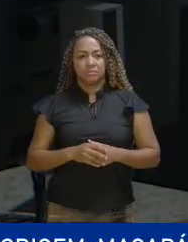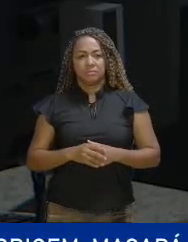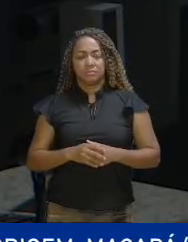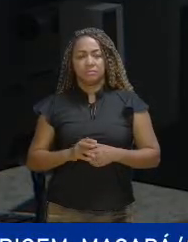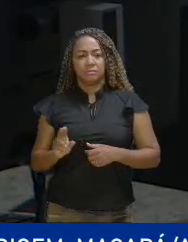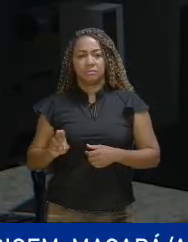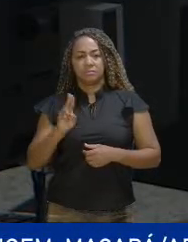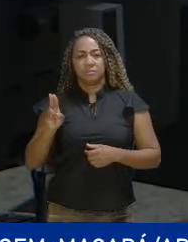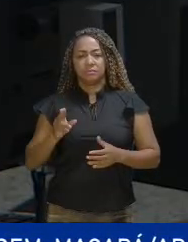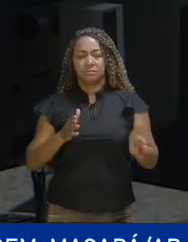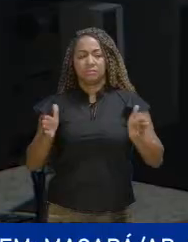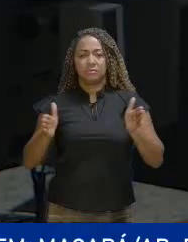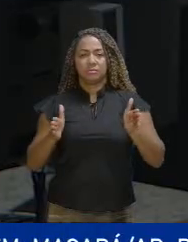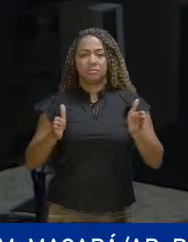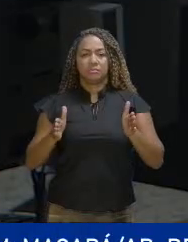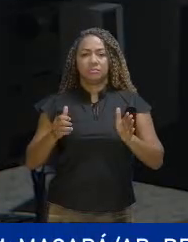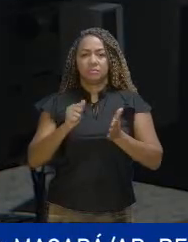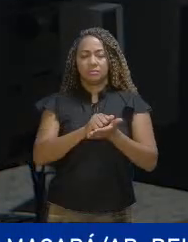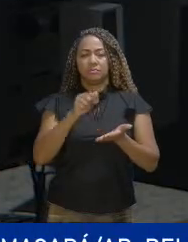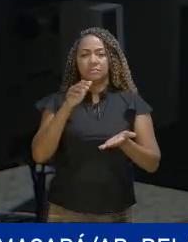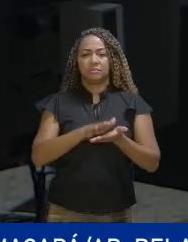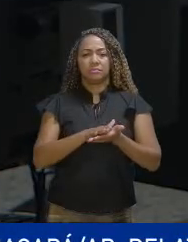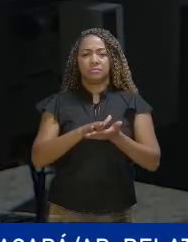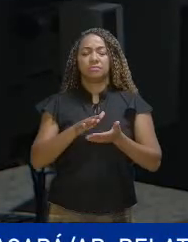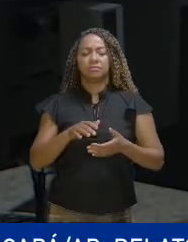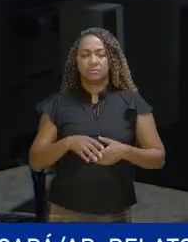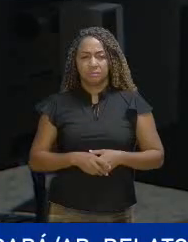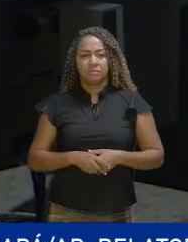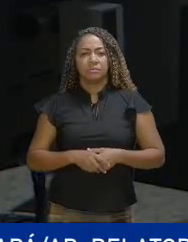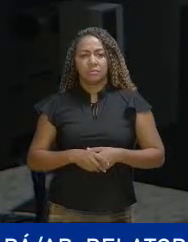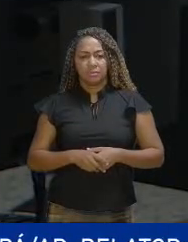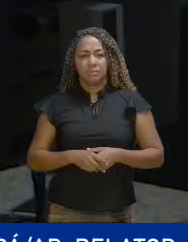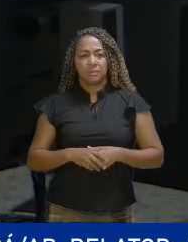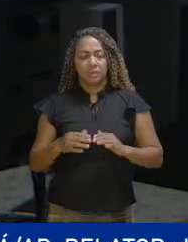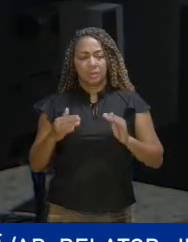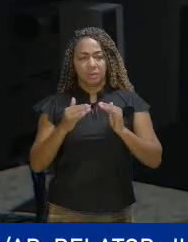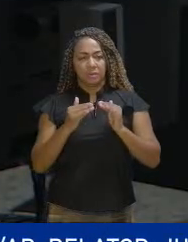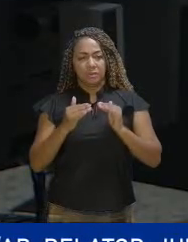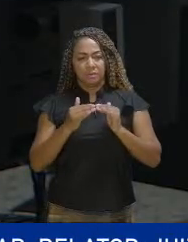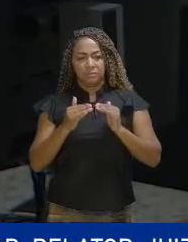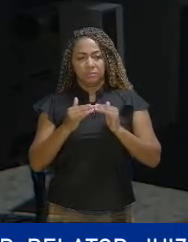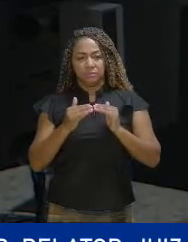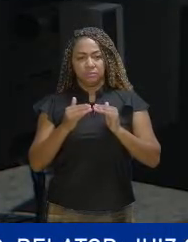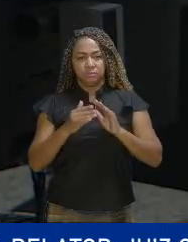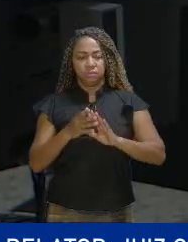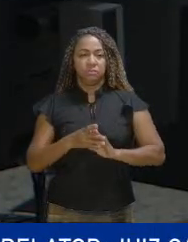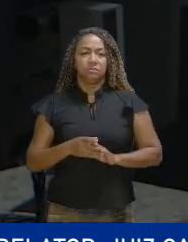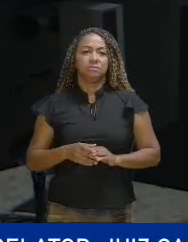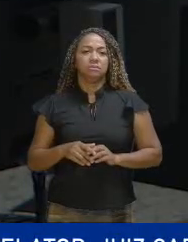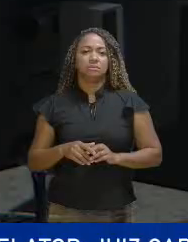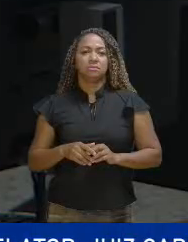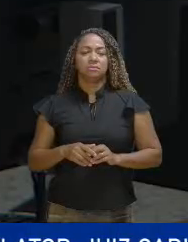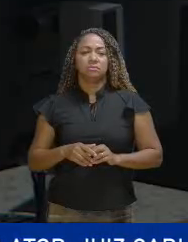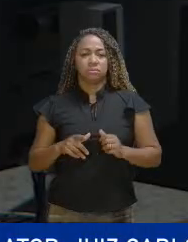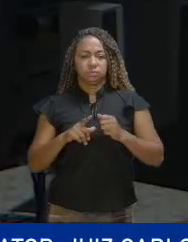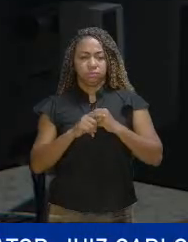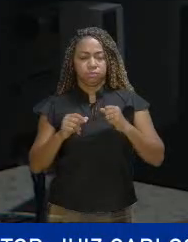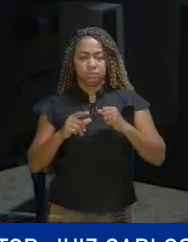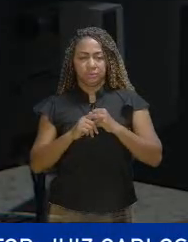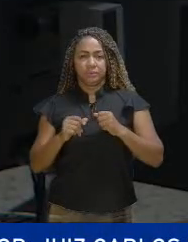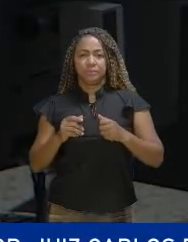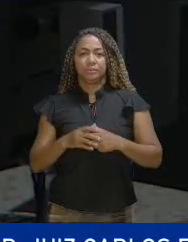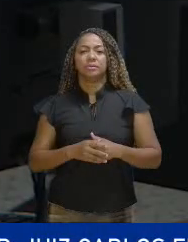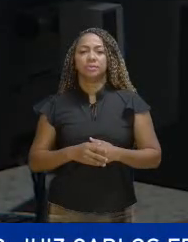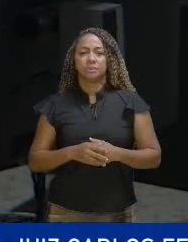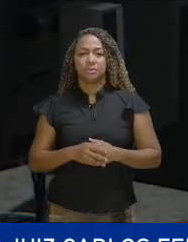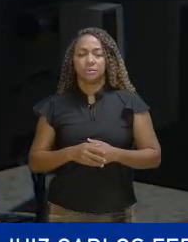utilização dentro desse período, a aplicação de multa, Galiano, ela sim. Ele é está branco, cabelos prevista, castanhos inclusive, escuros, no curtos, parágrafo 4 vestidos do mesmo laterais, artigo, óculos de maçã que escura, nariz